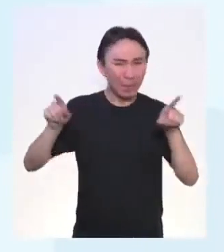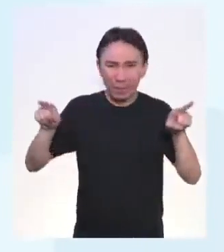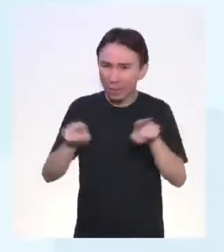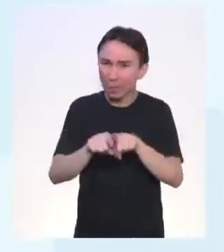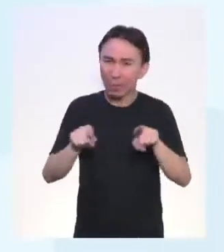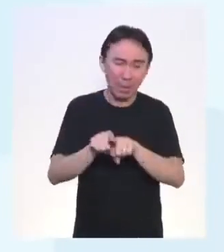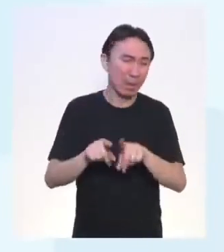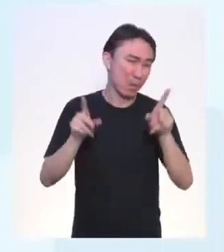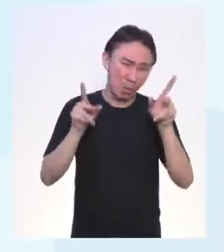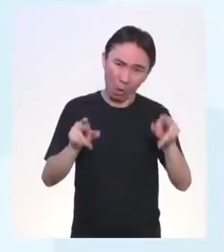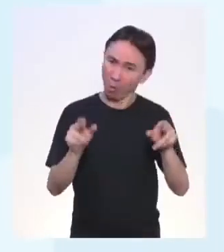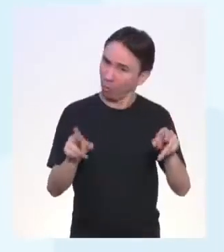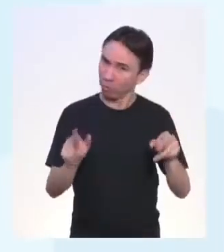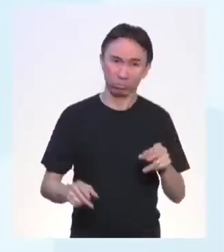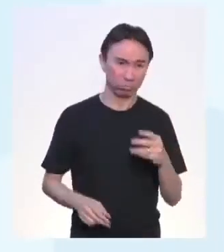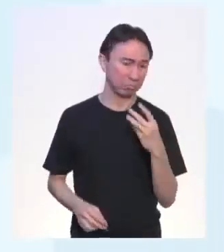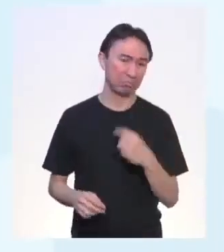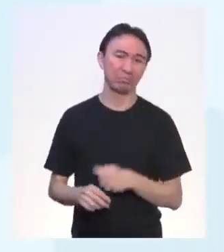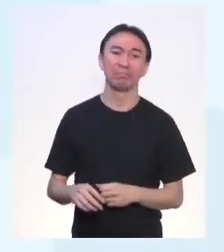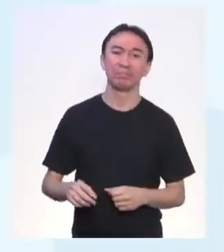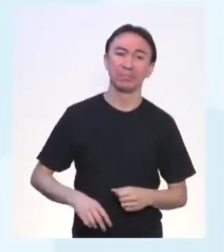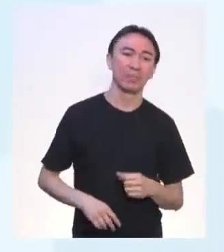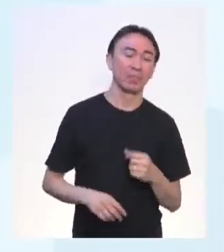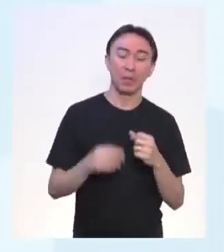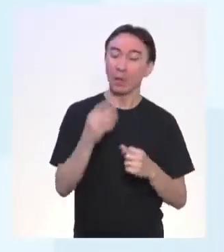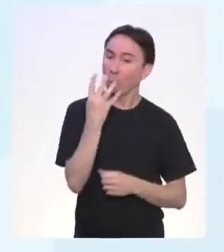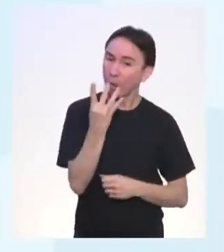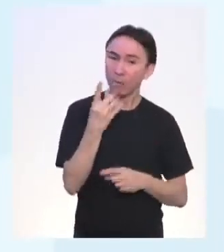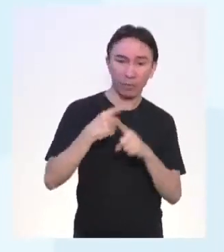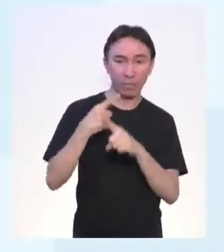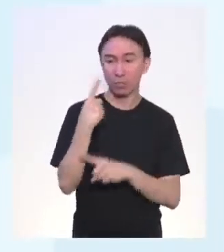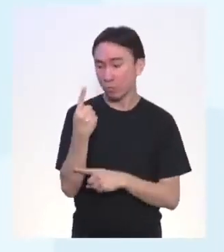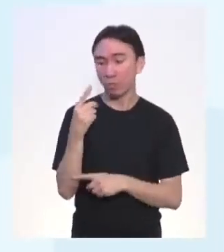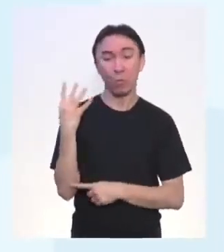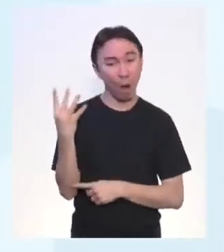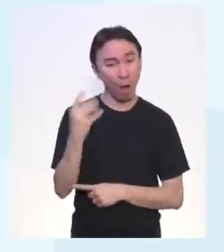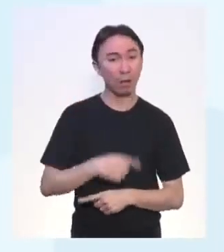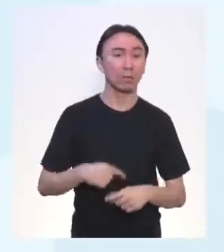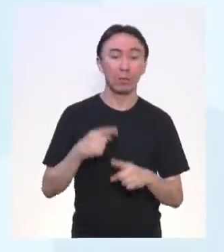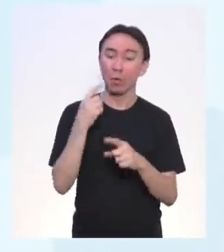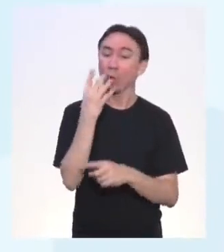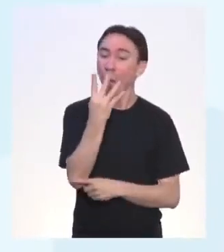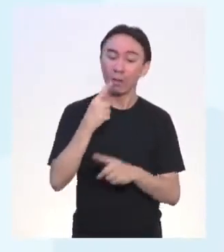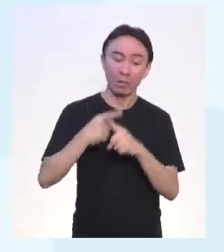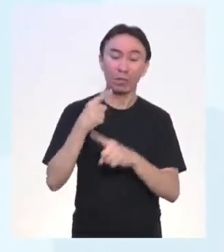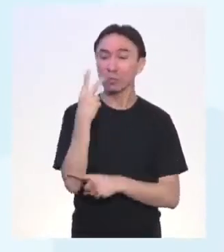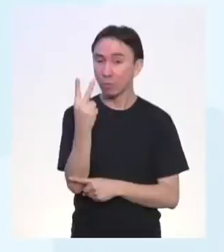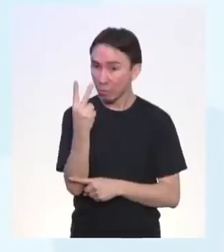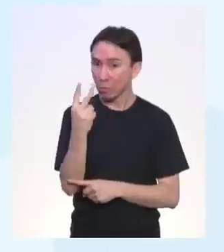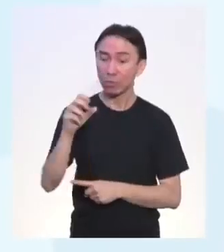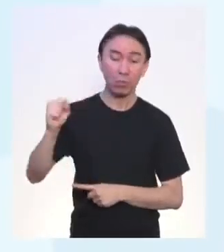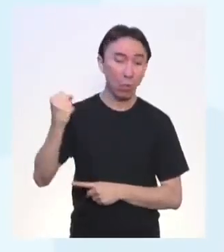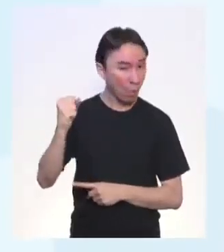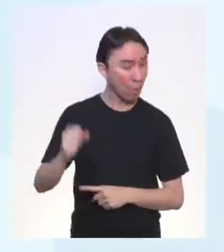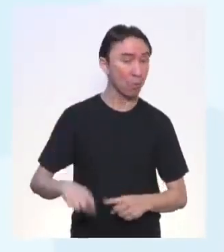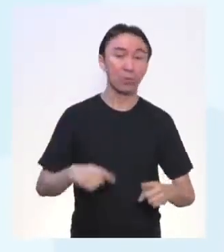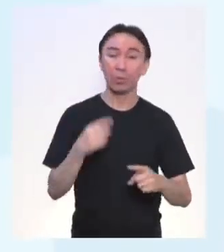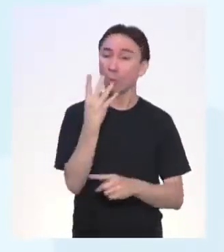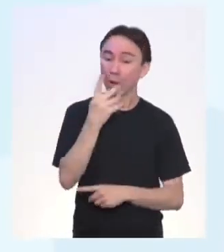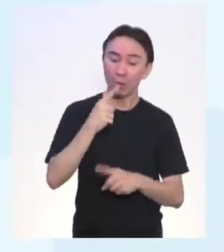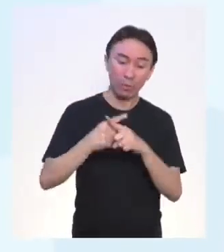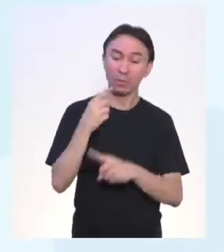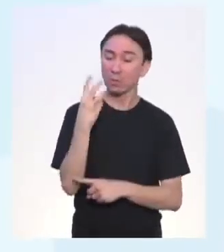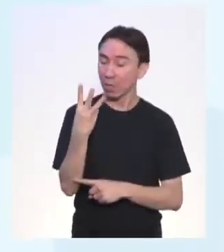eu consegui a do 3 e a do 6. Ó. 4 vezes 1, 4. 4 vezes 2, 8. 4 vezes